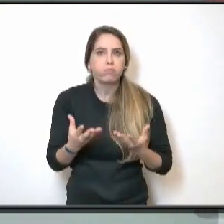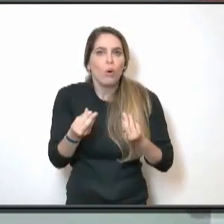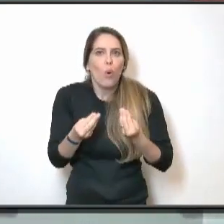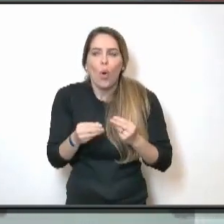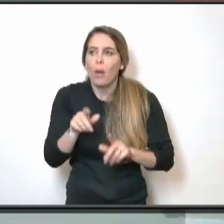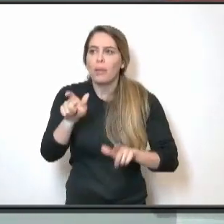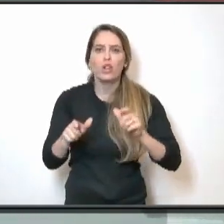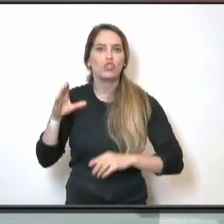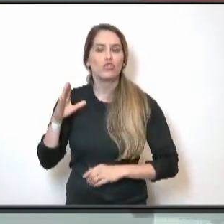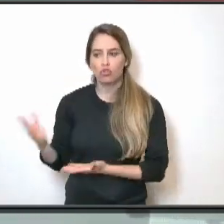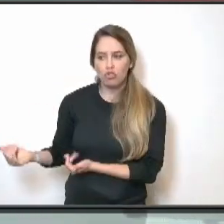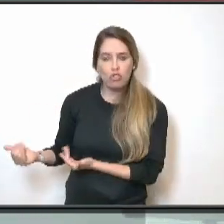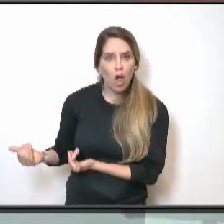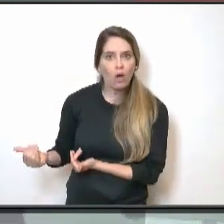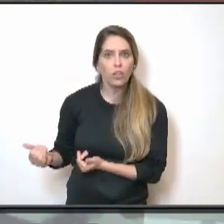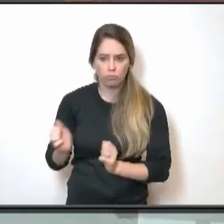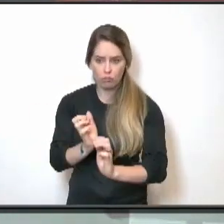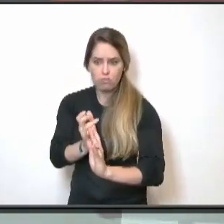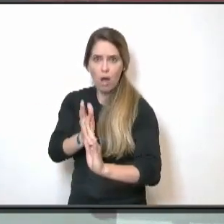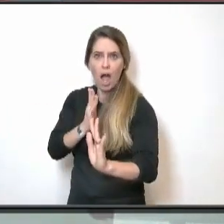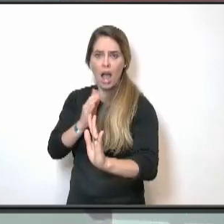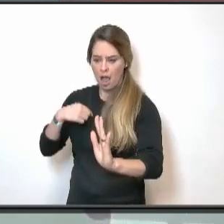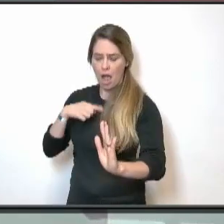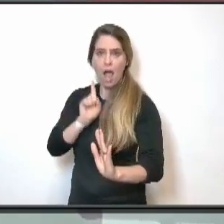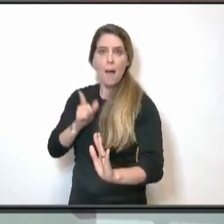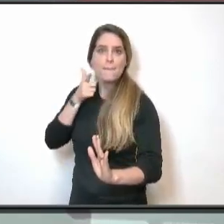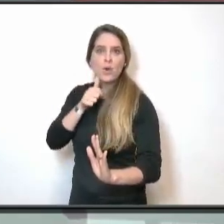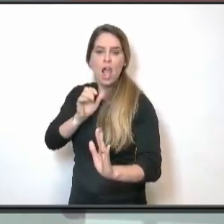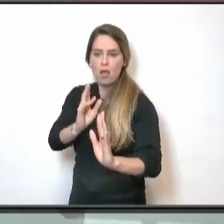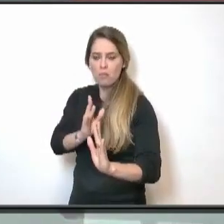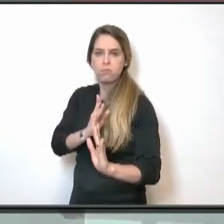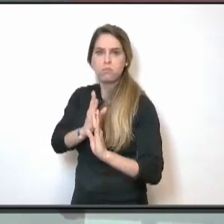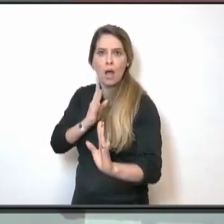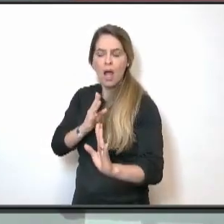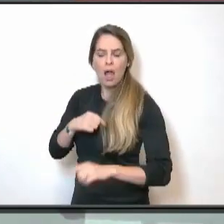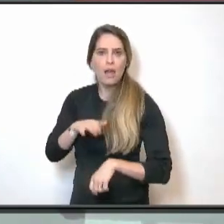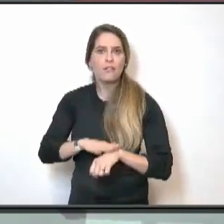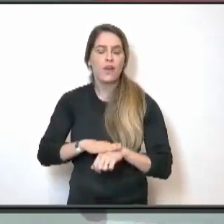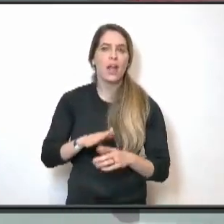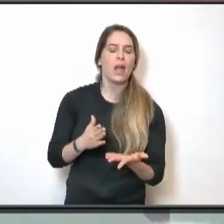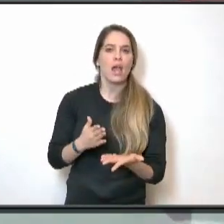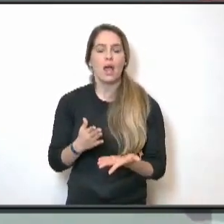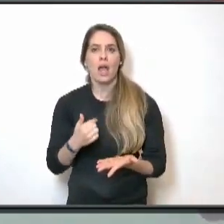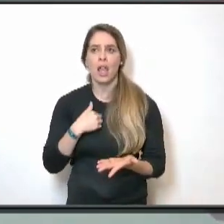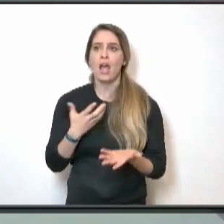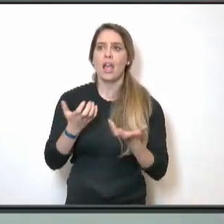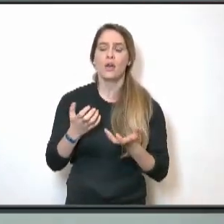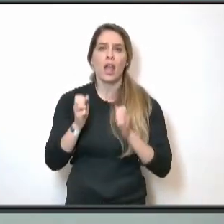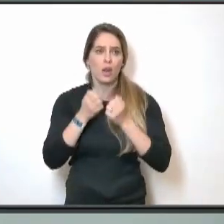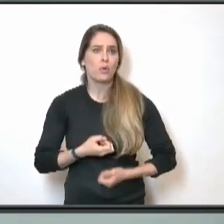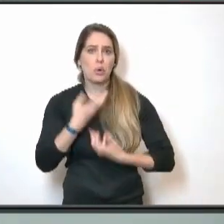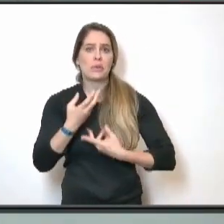em frente àquela moça, querendo a palavra. E o que eles queriam dizer, falar, eles começaram a